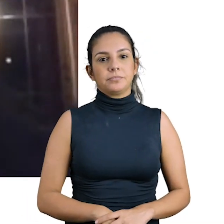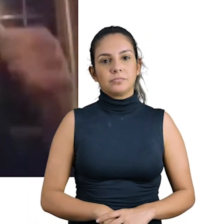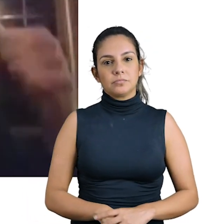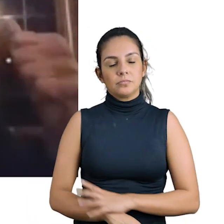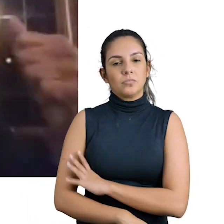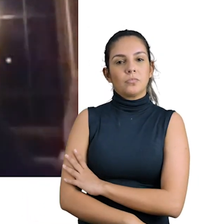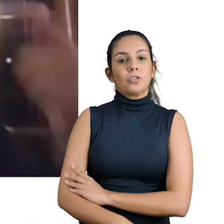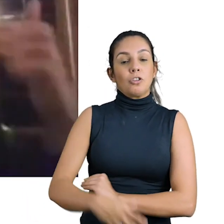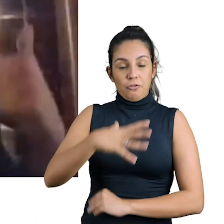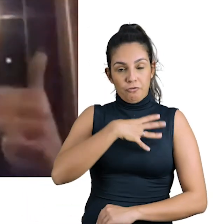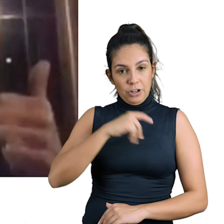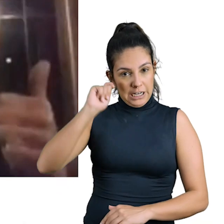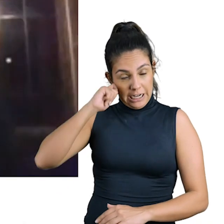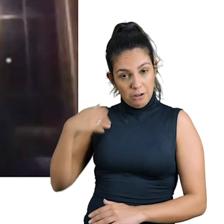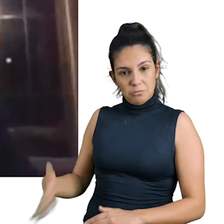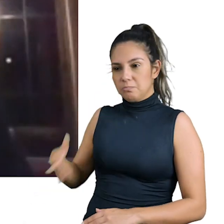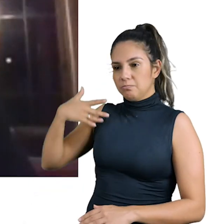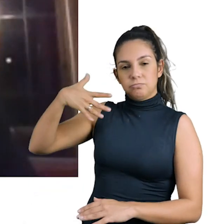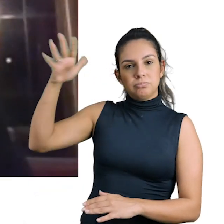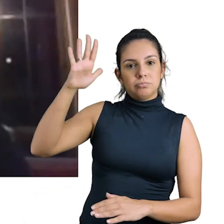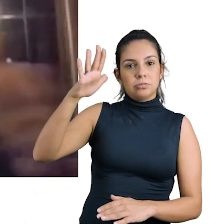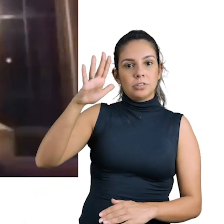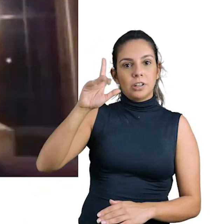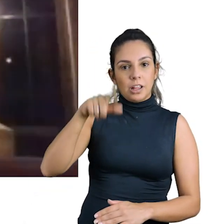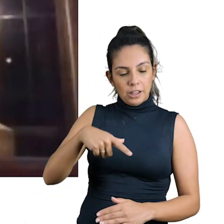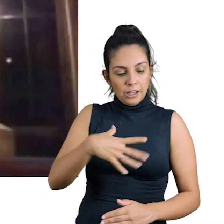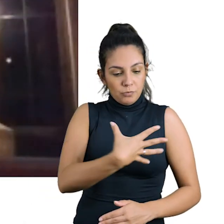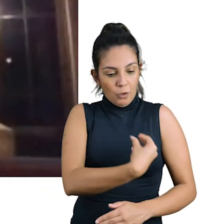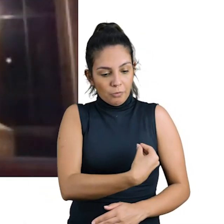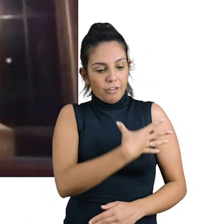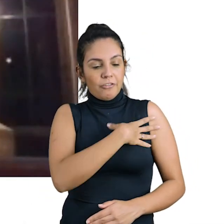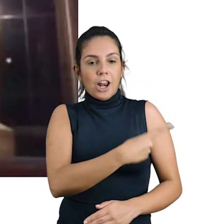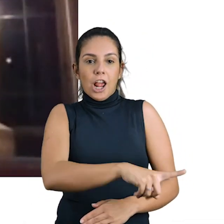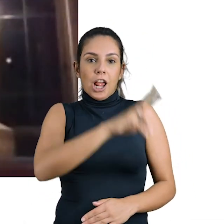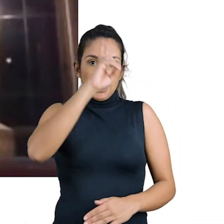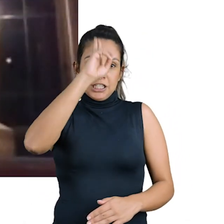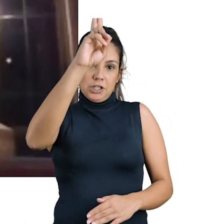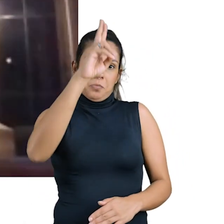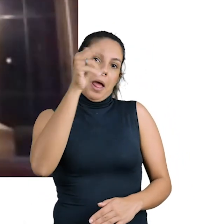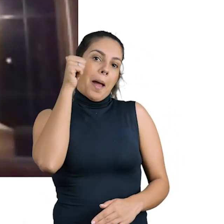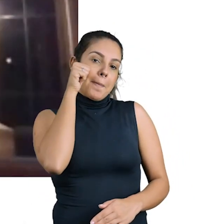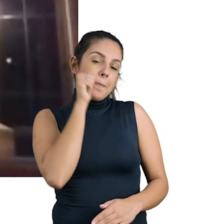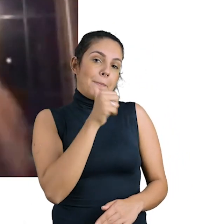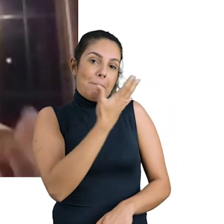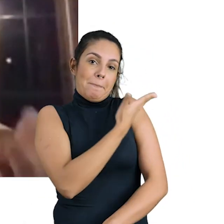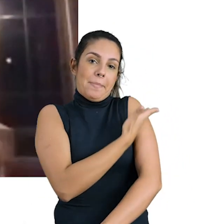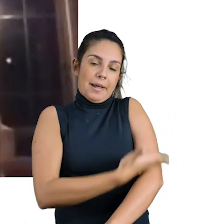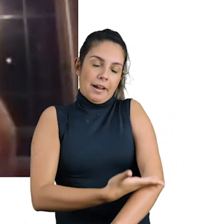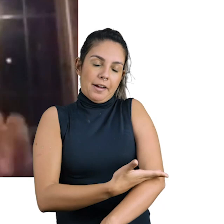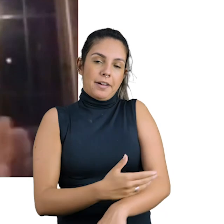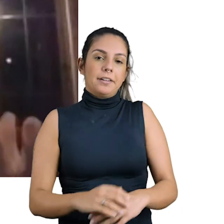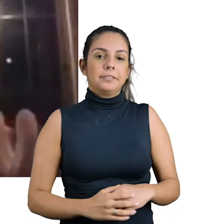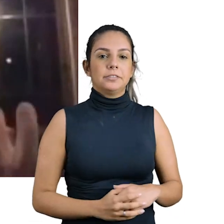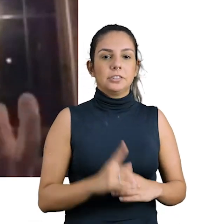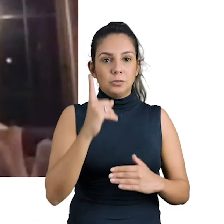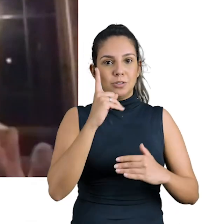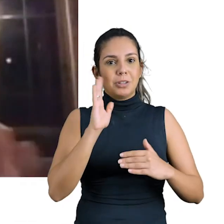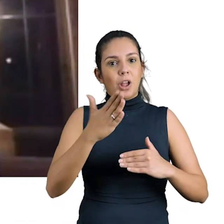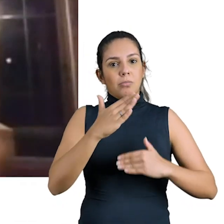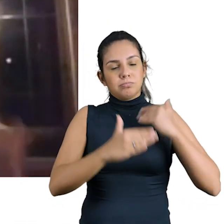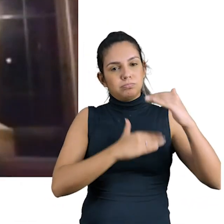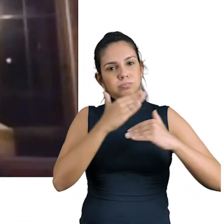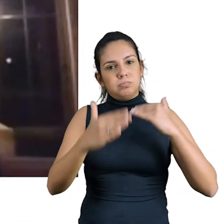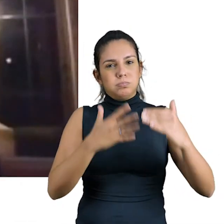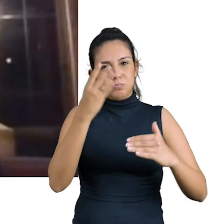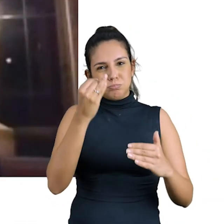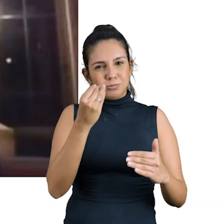para que essa ama amamentasse o filho da sua senhora branca. Então, é uma estrutura